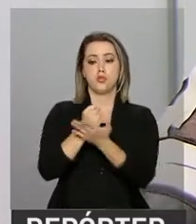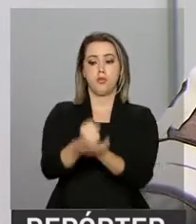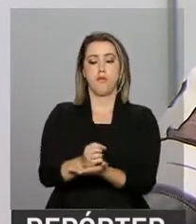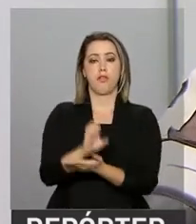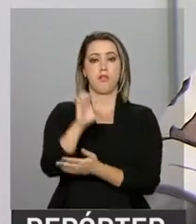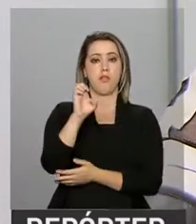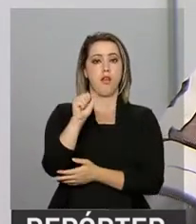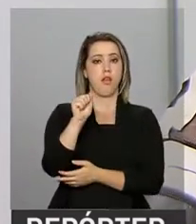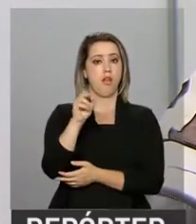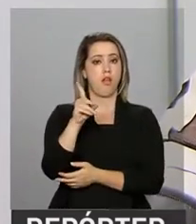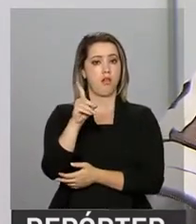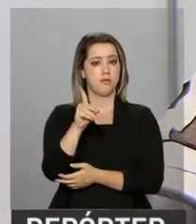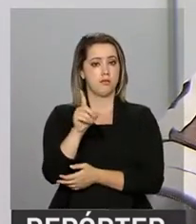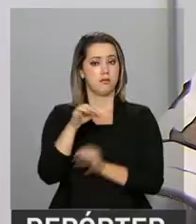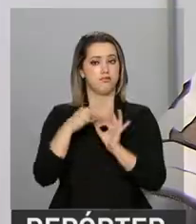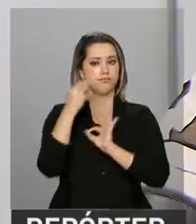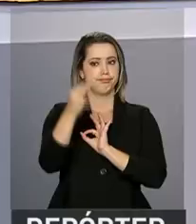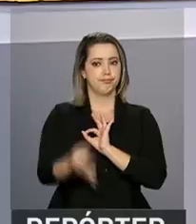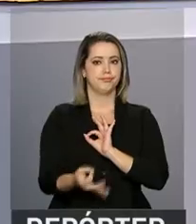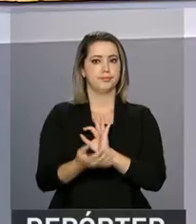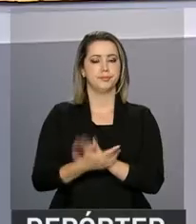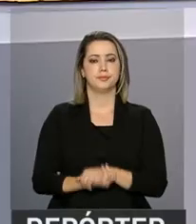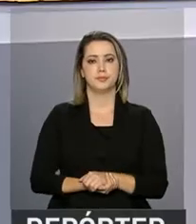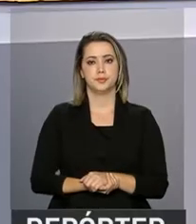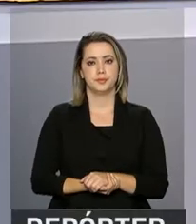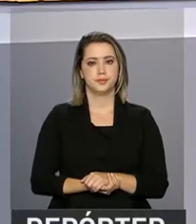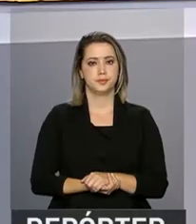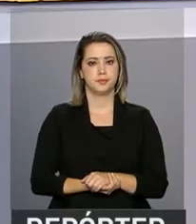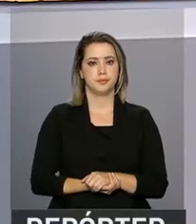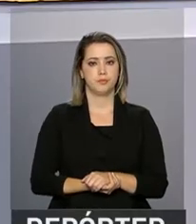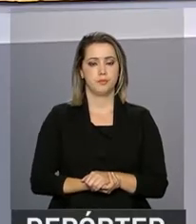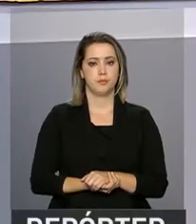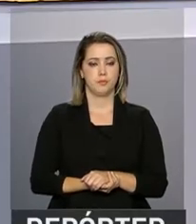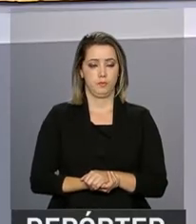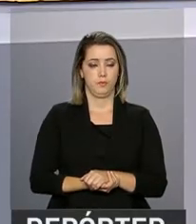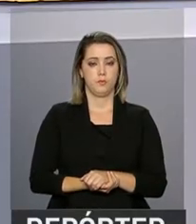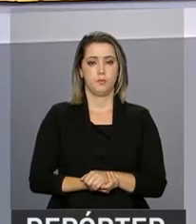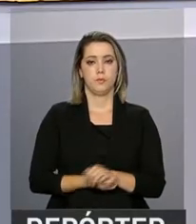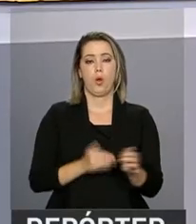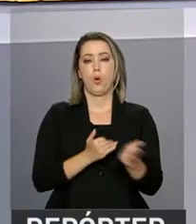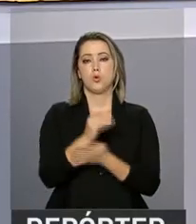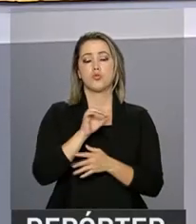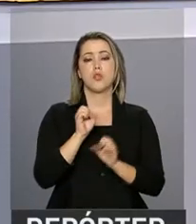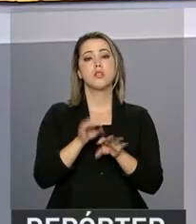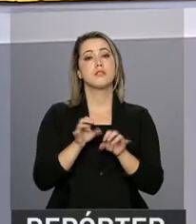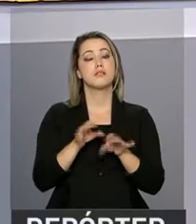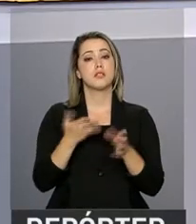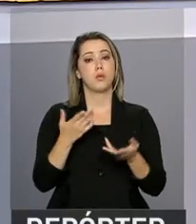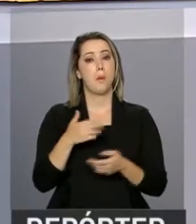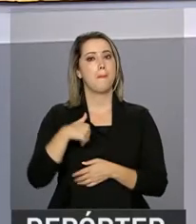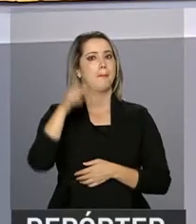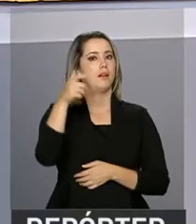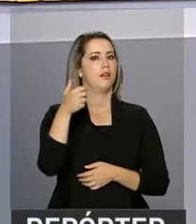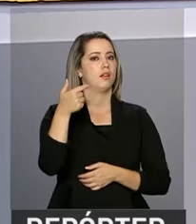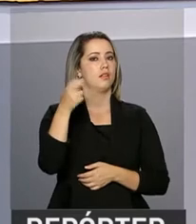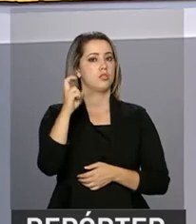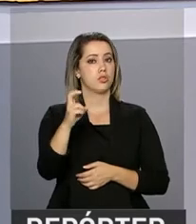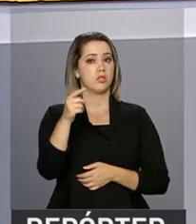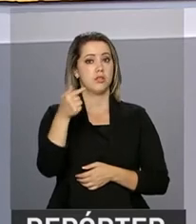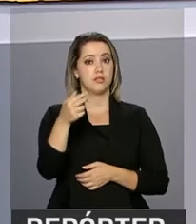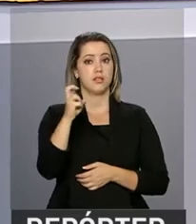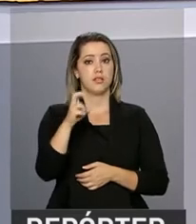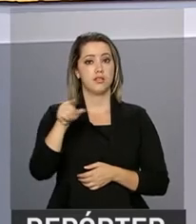cursos na modalidade a distância ainda sobre educação mais de 575 mil